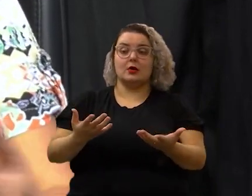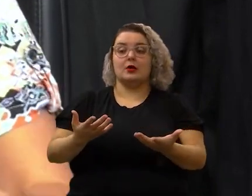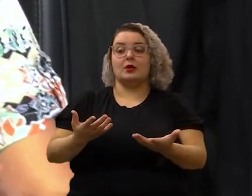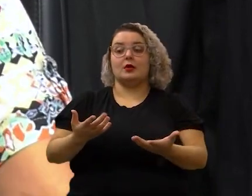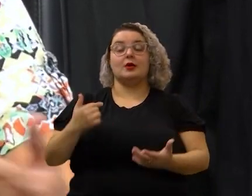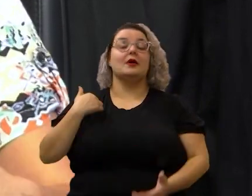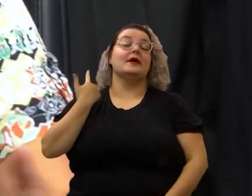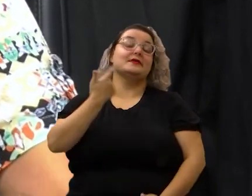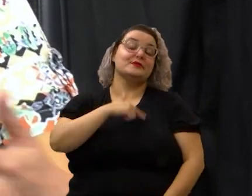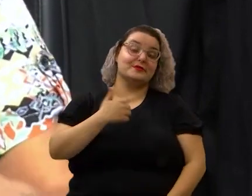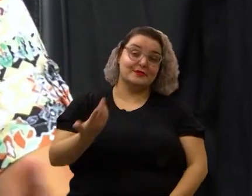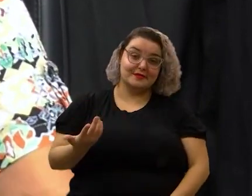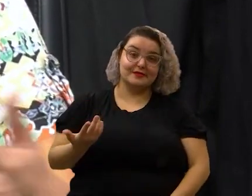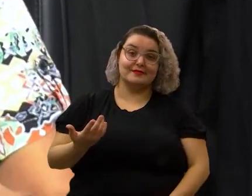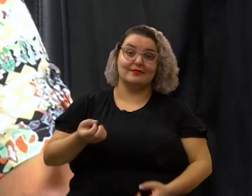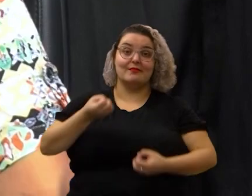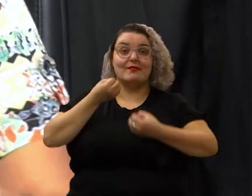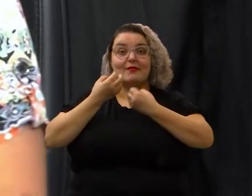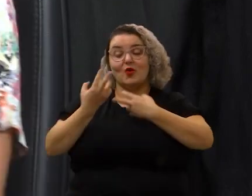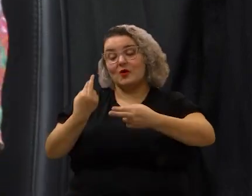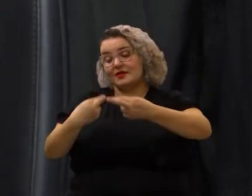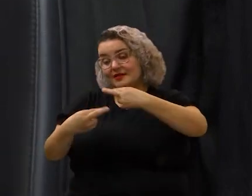poder preservar